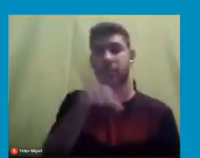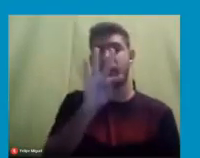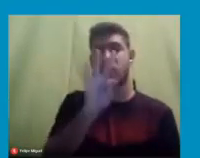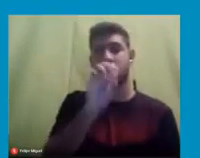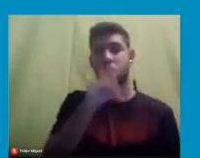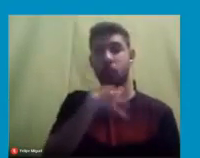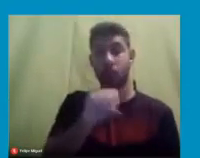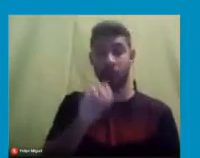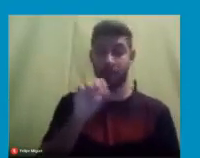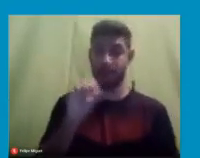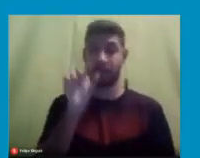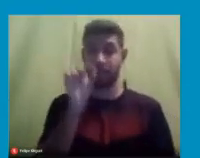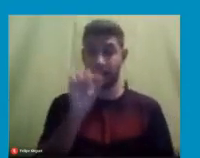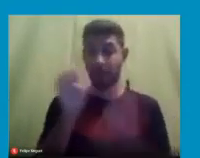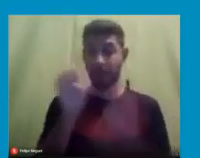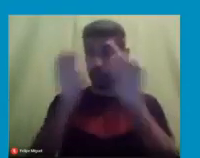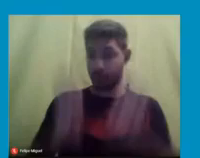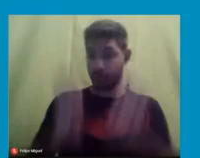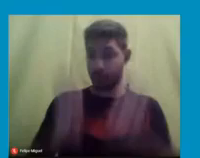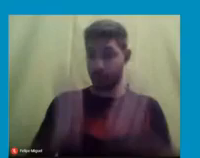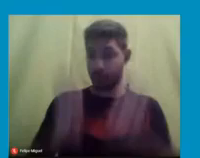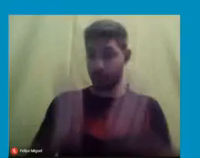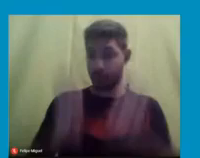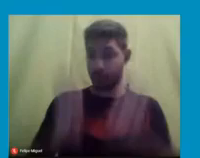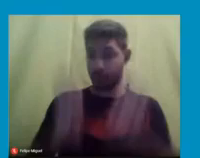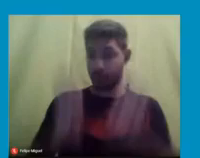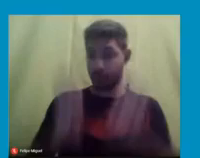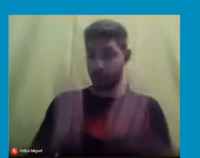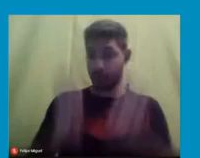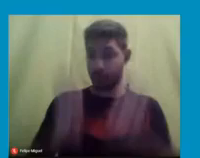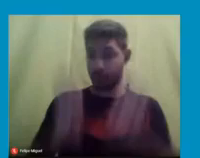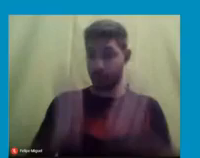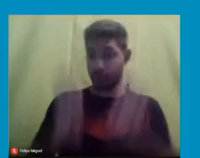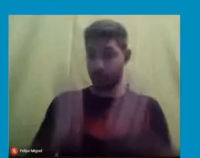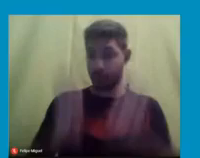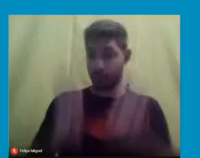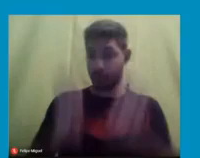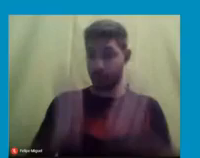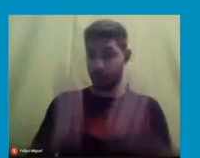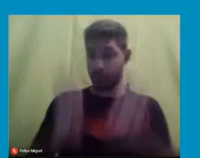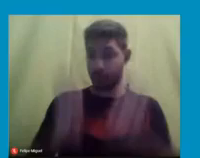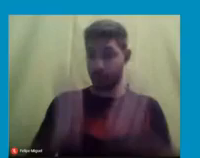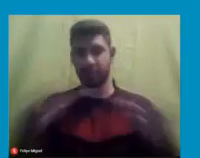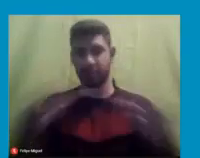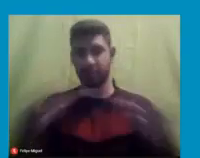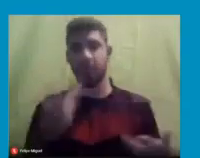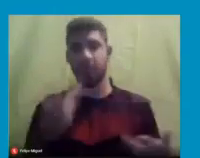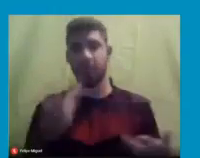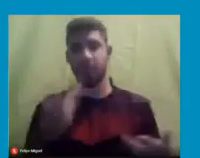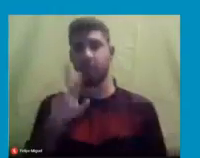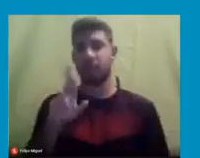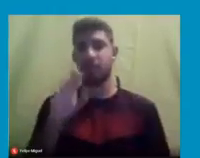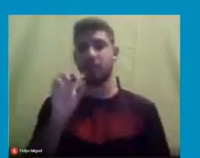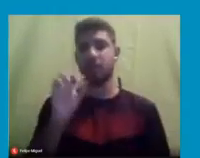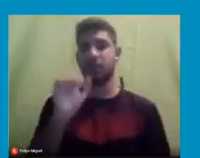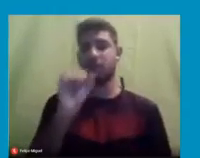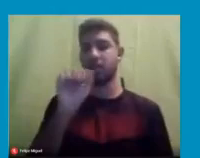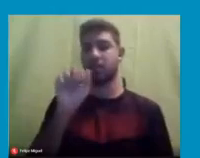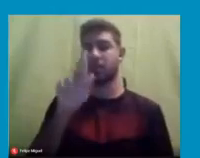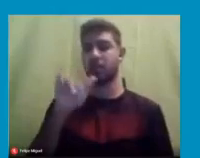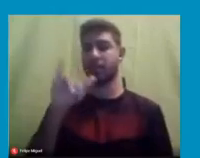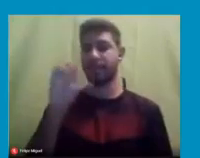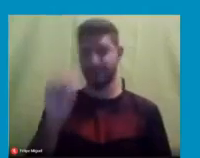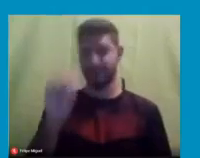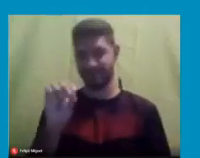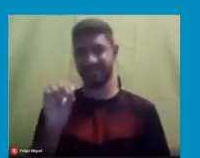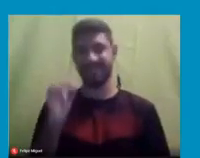vive, estruturalmente racista, historicamente racista, machista e tudo mais, bota o rosário todo aí, né? Então,